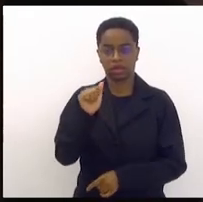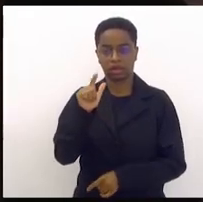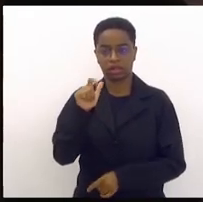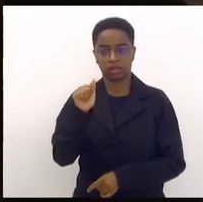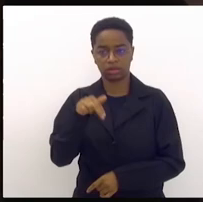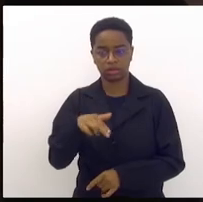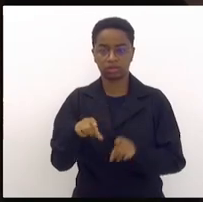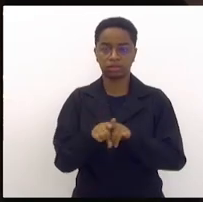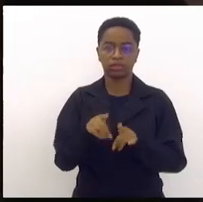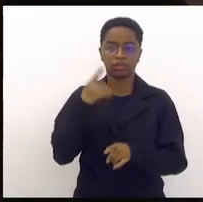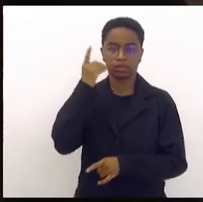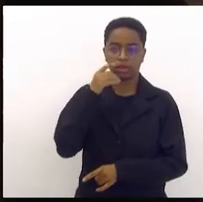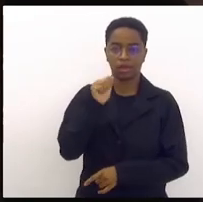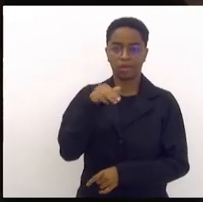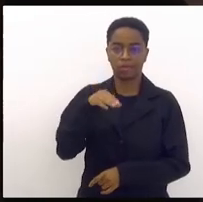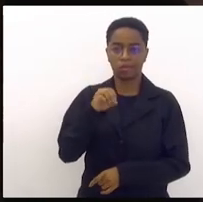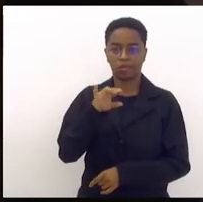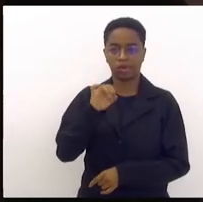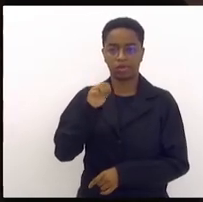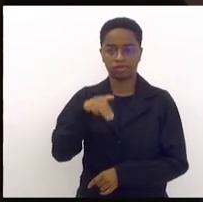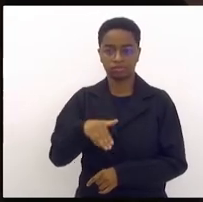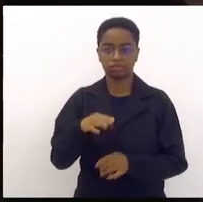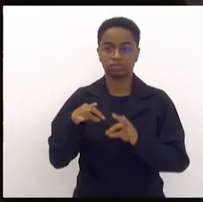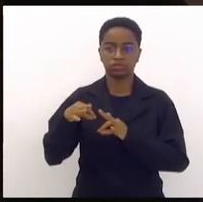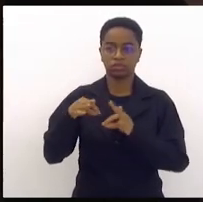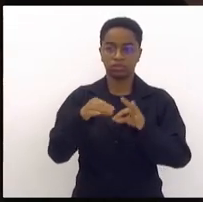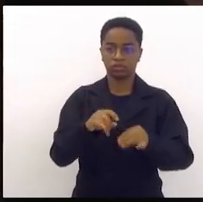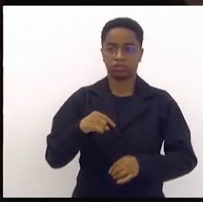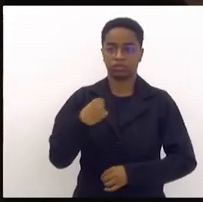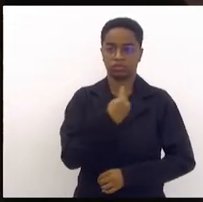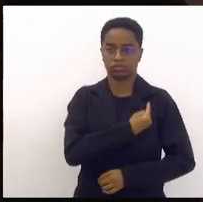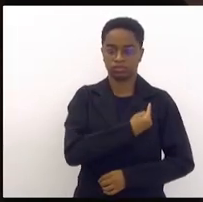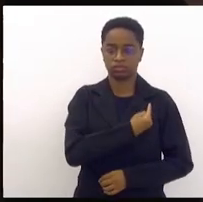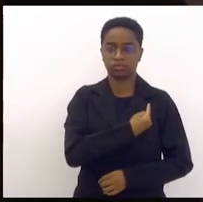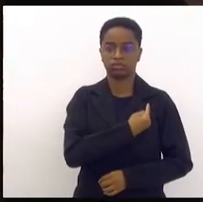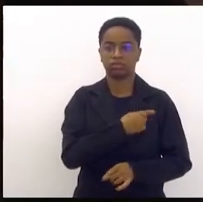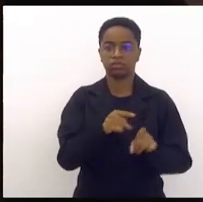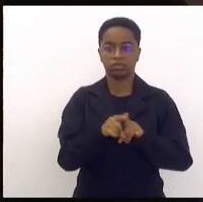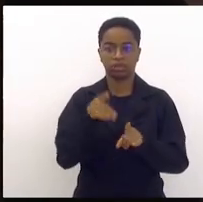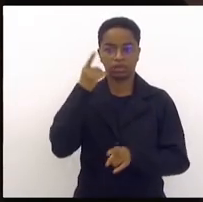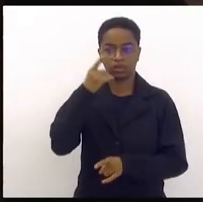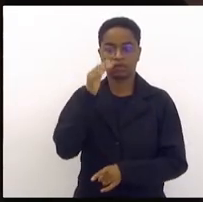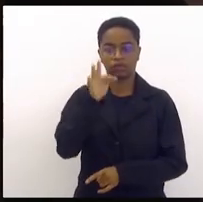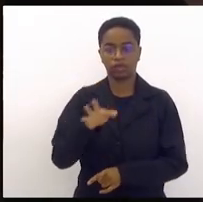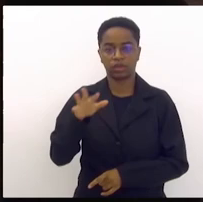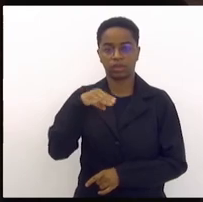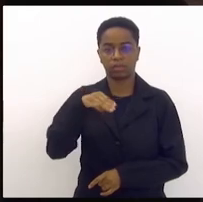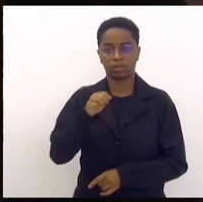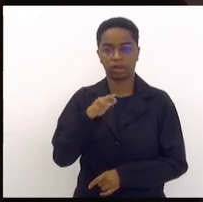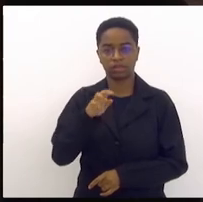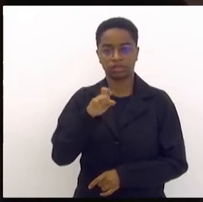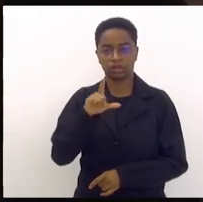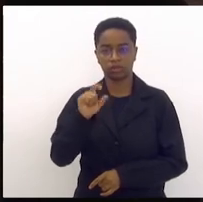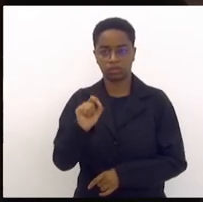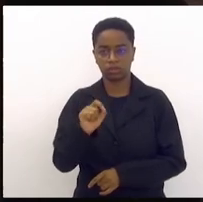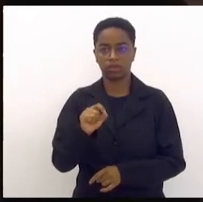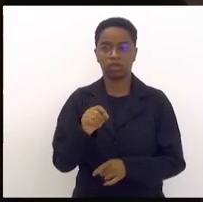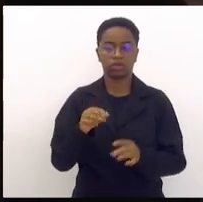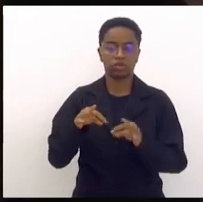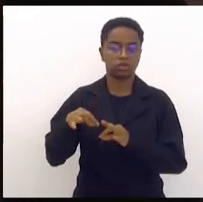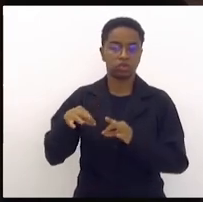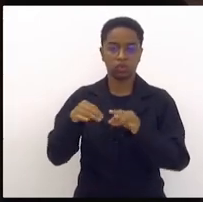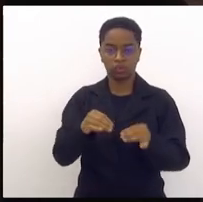deputado estadual Rodrigo Amorim, todos nós, deputado federal Marcelo Queiroz, de